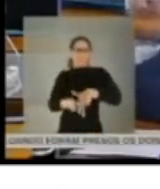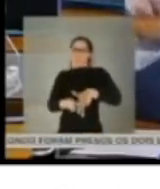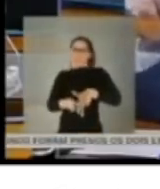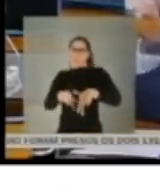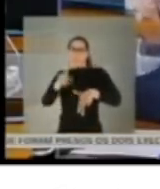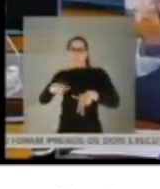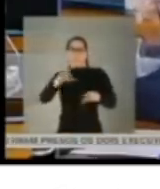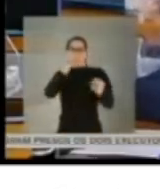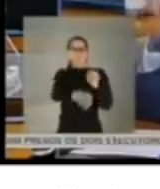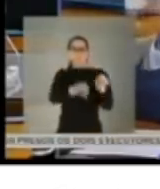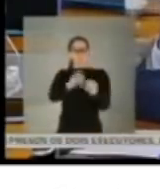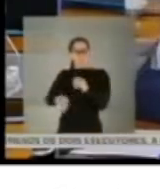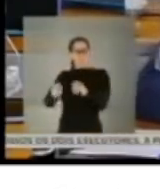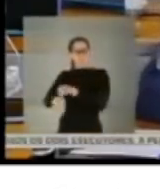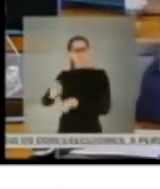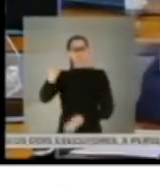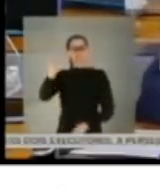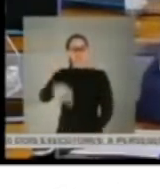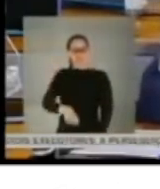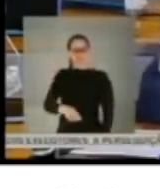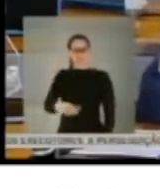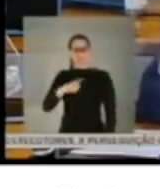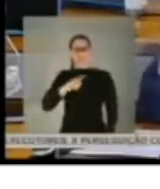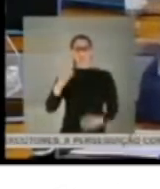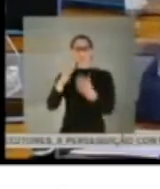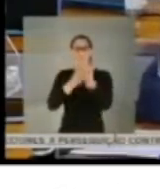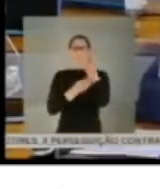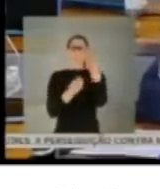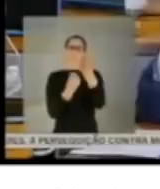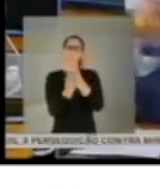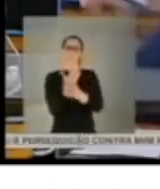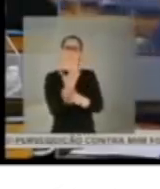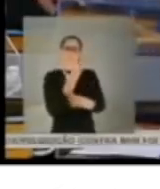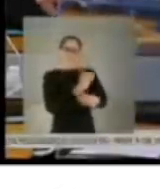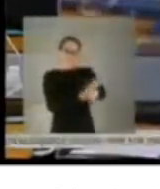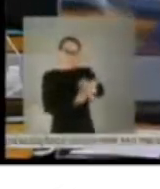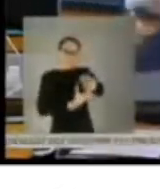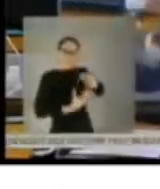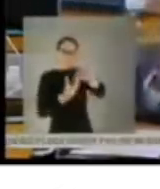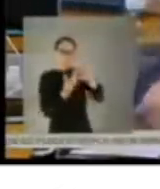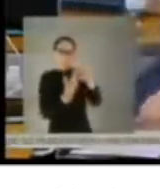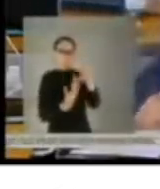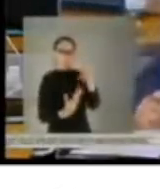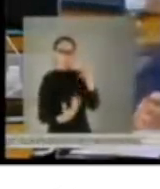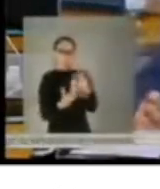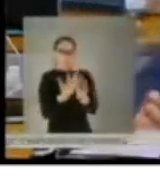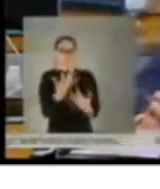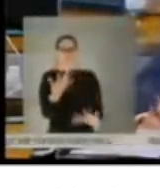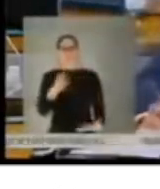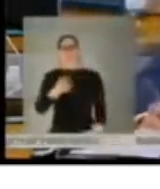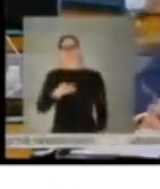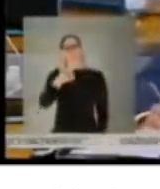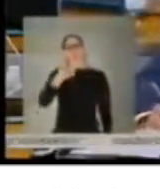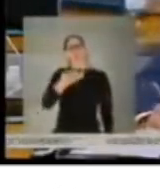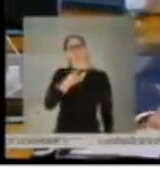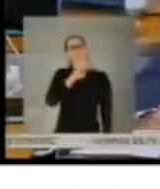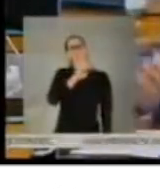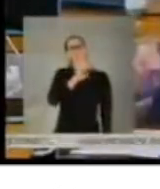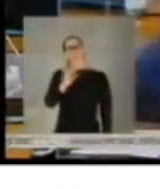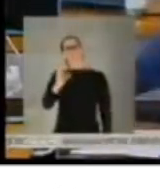E tem sim aí o depoente a mão suja de sangue entre esses quase 500 mil